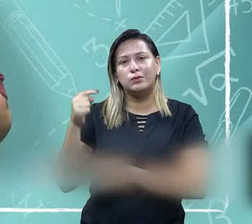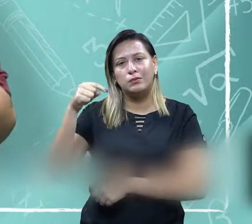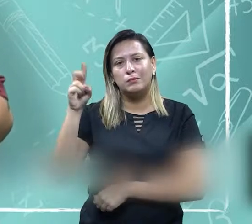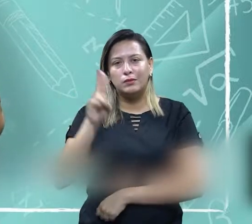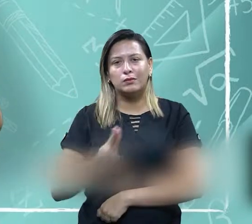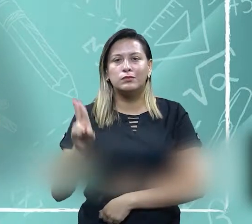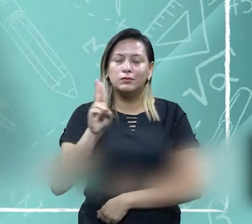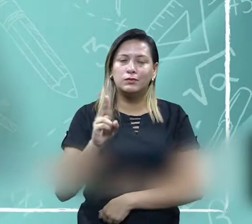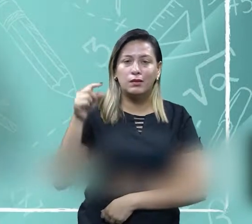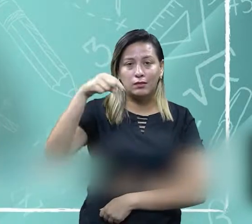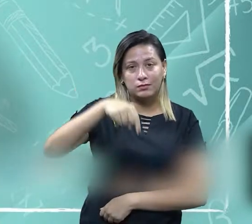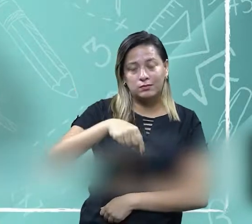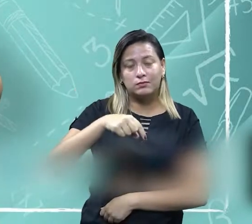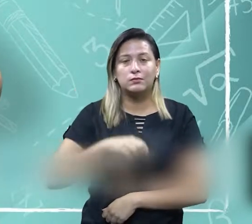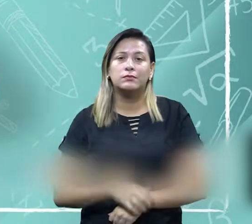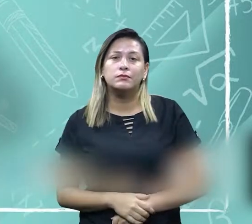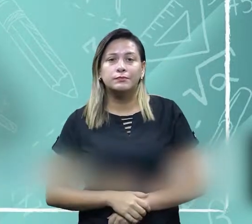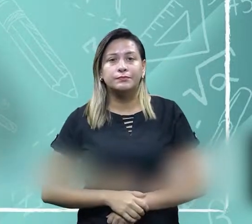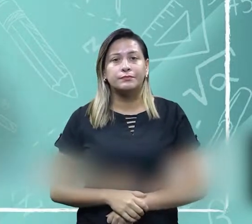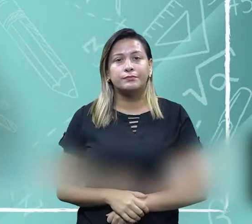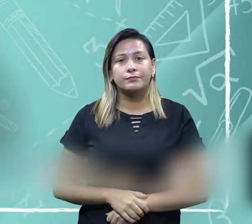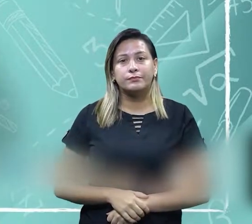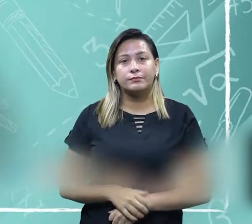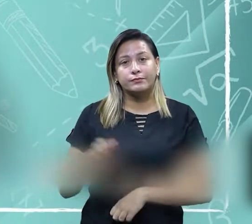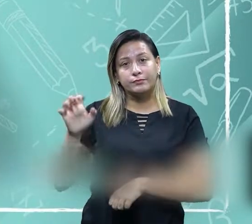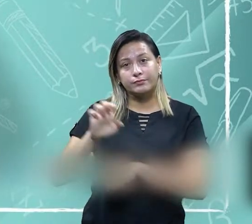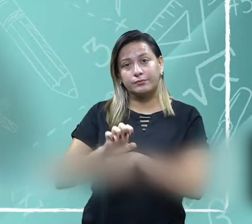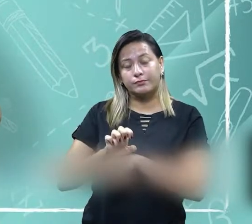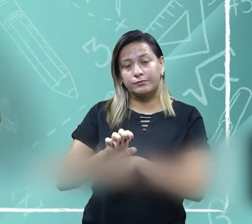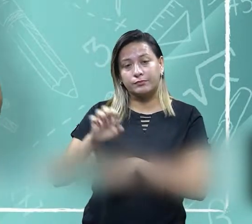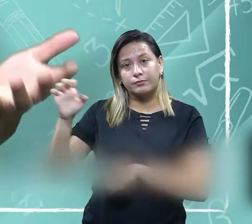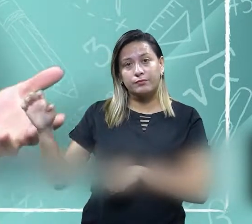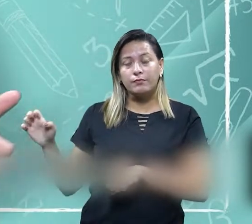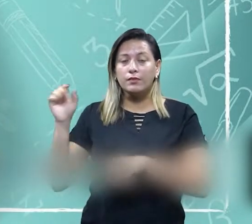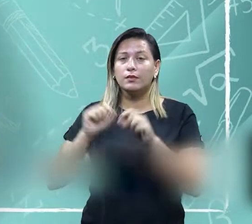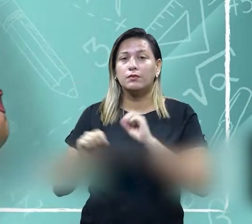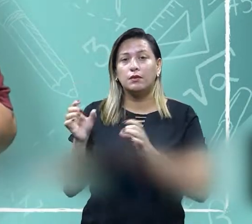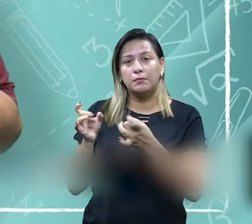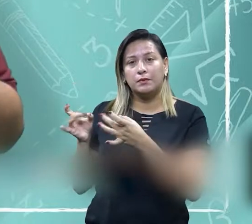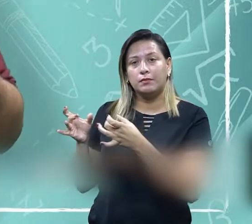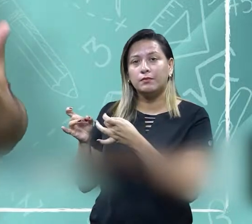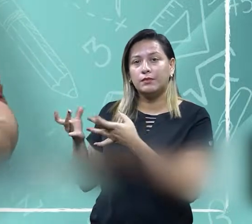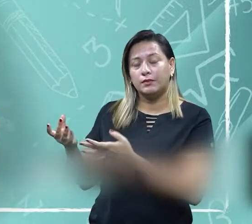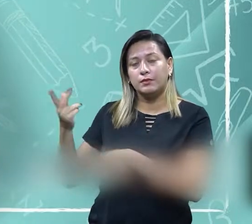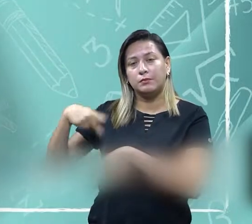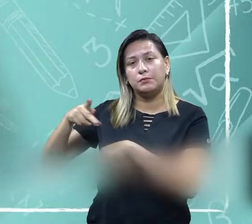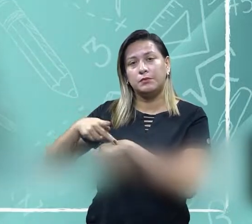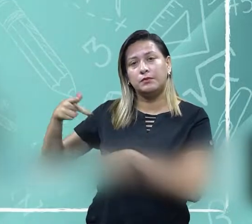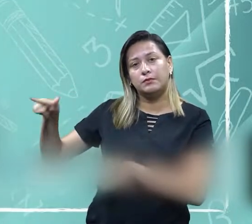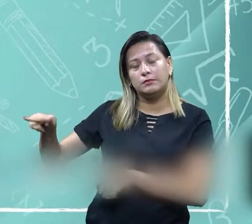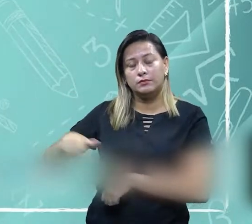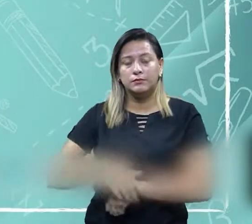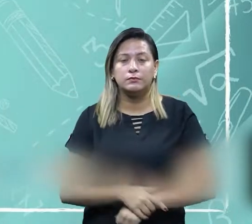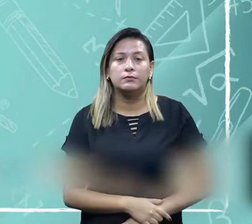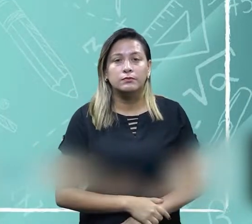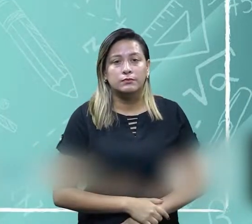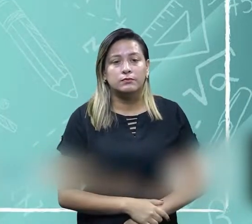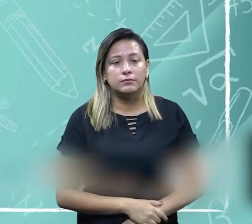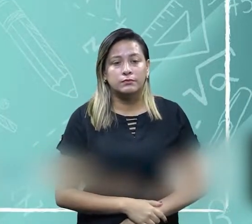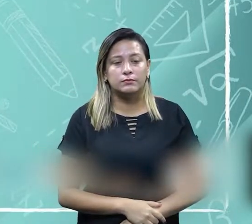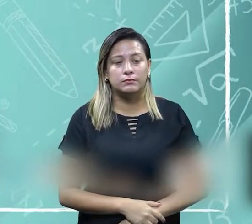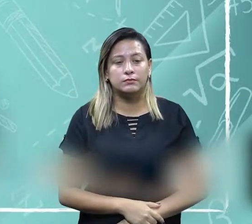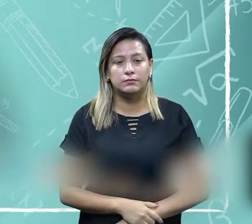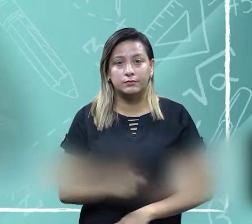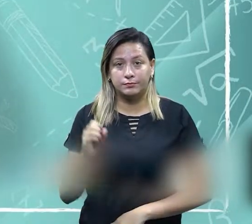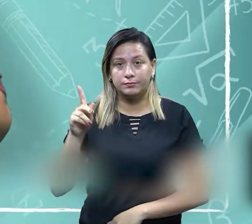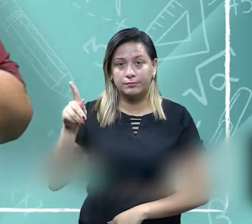interno, e exportação é quando você retira esse produto para um outro país, localidades relacionadas a isso, tá